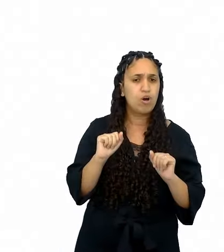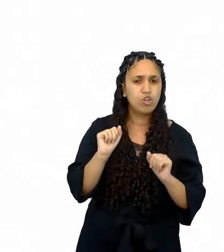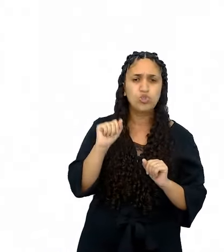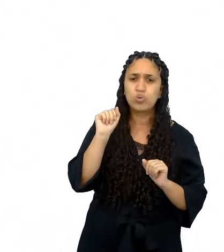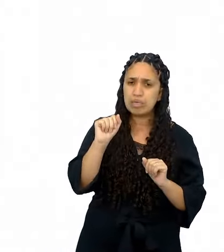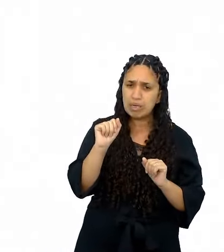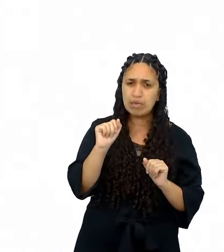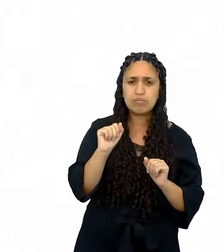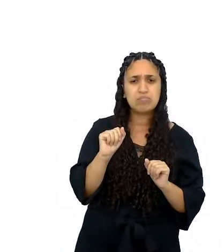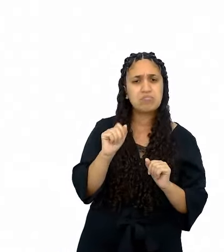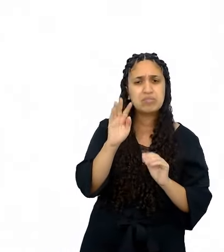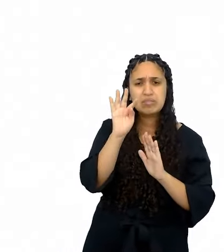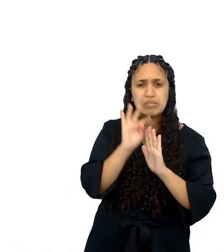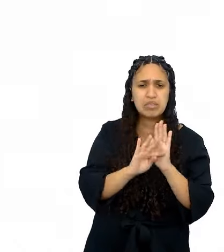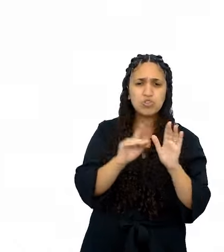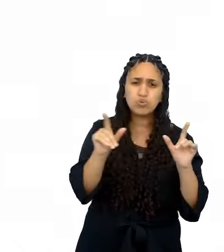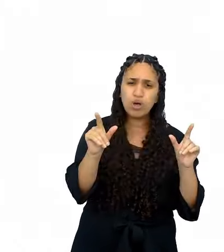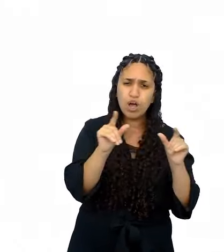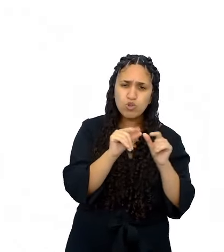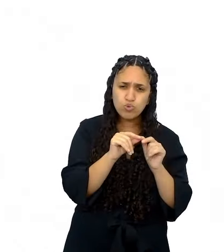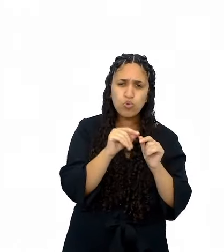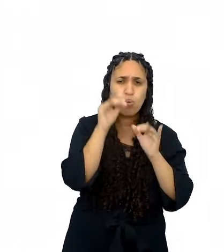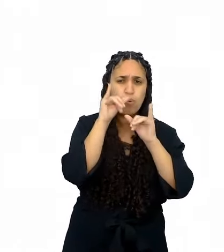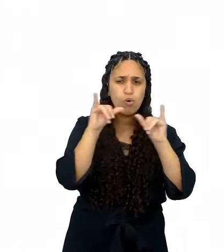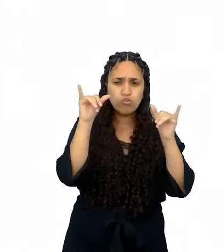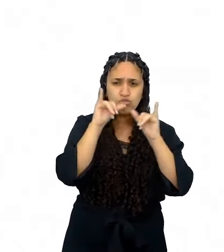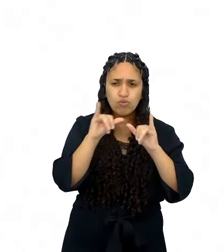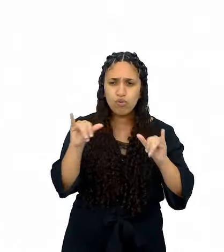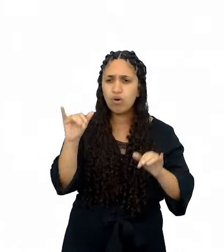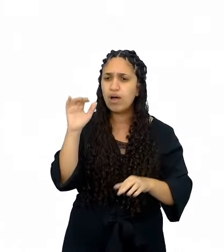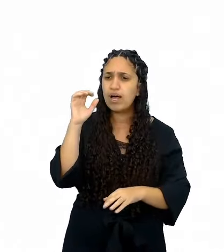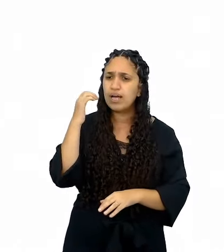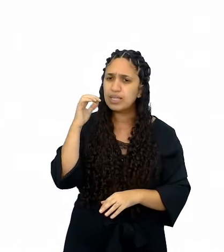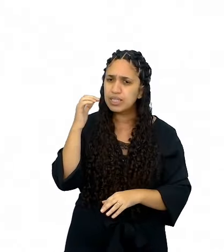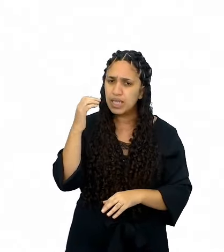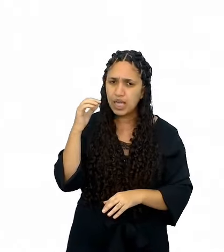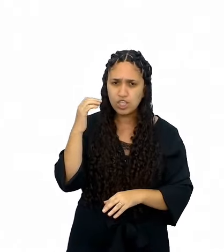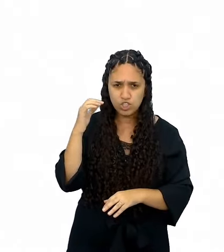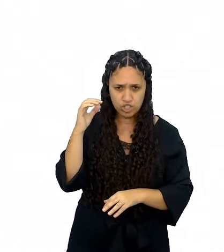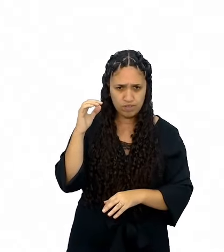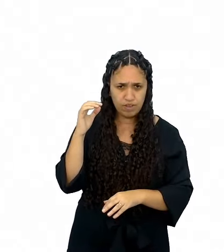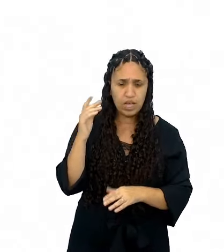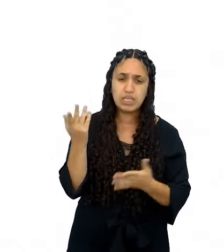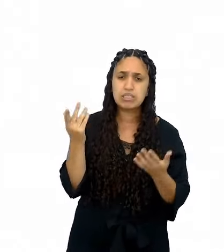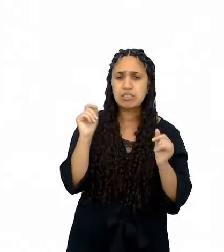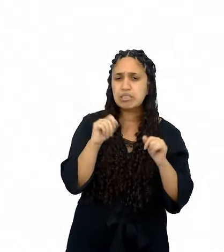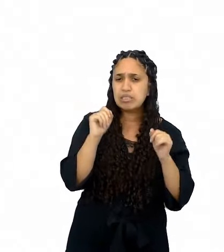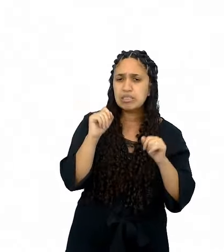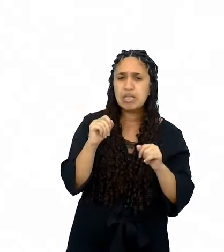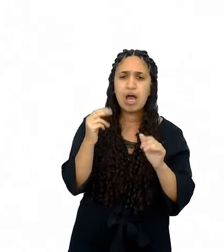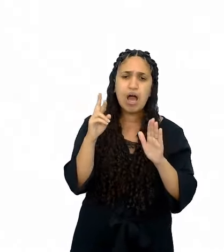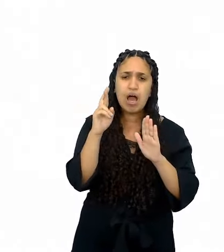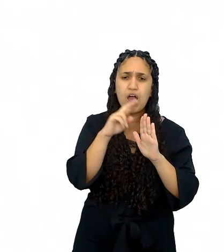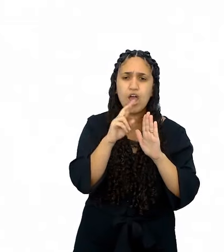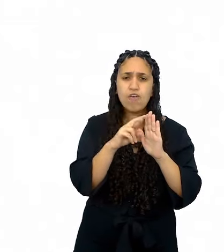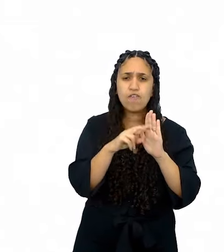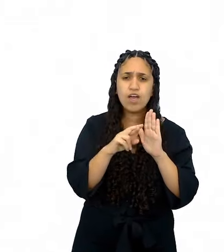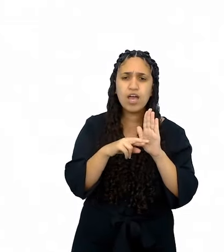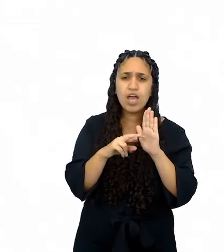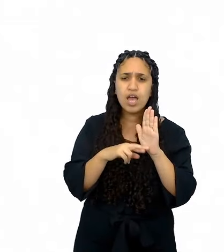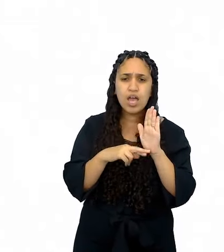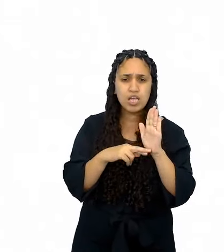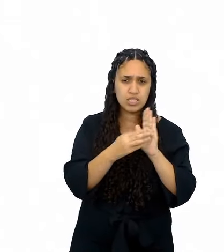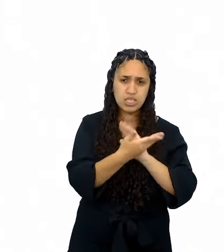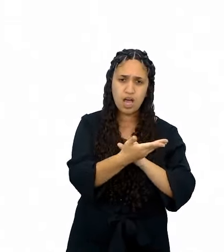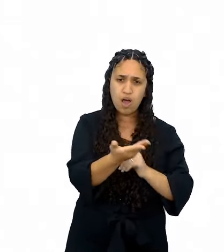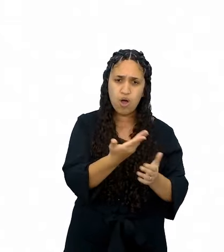de referência aos estudantes. Por exemplo, os textos que usarão na aula 7. Vocês podem também